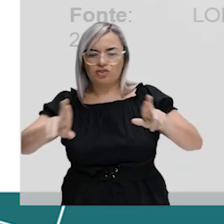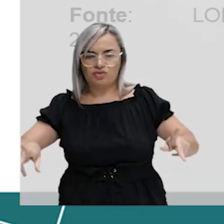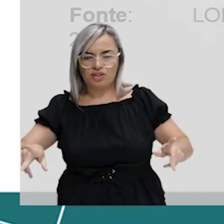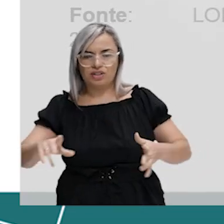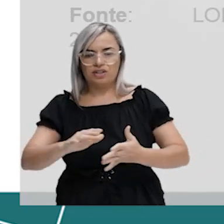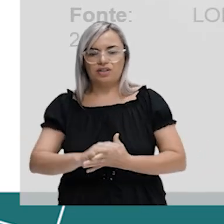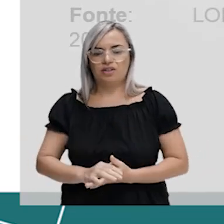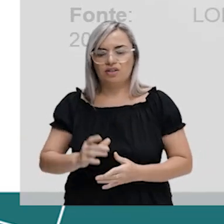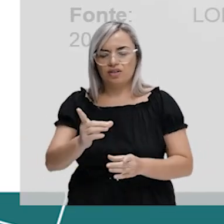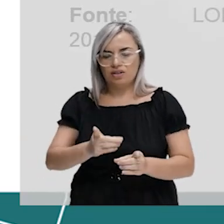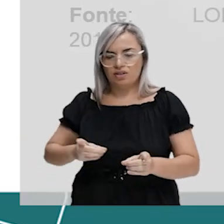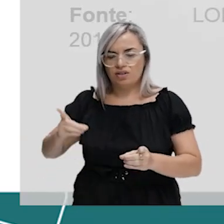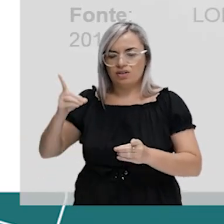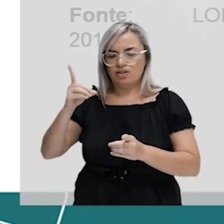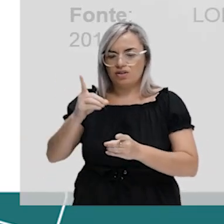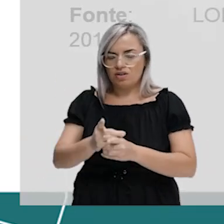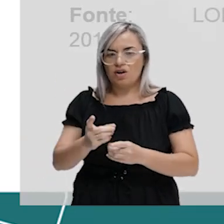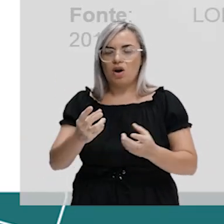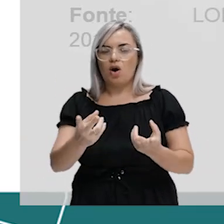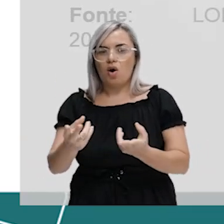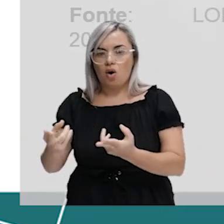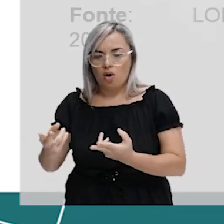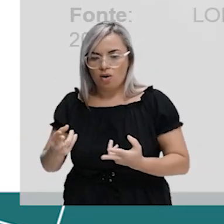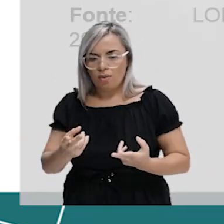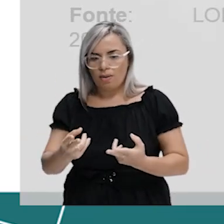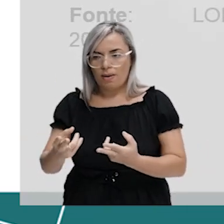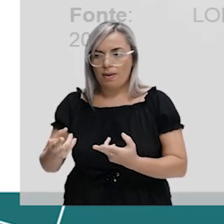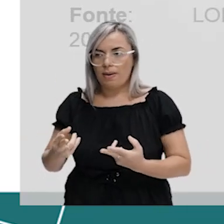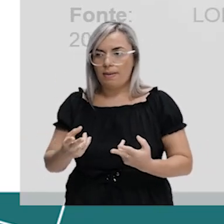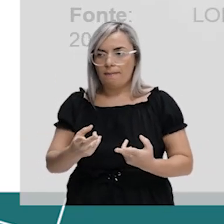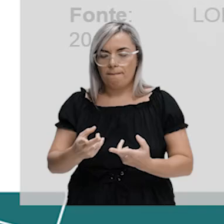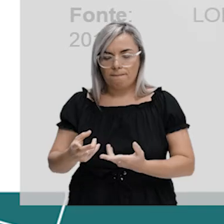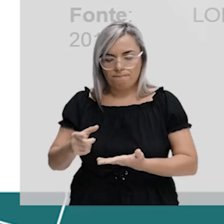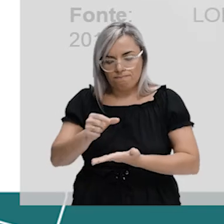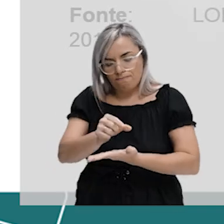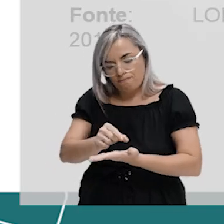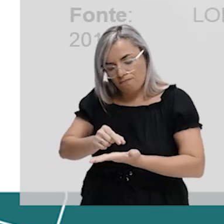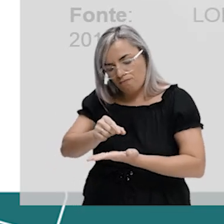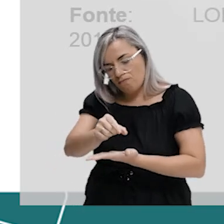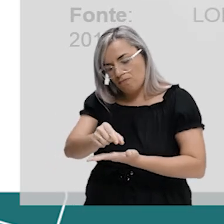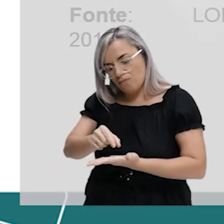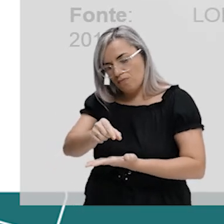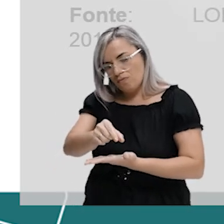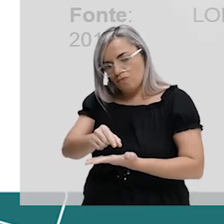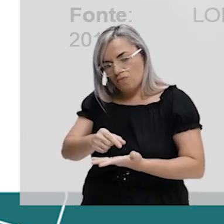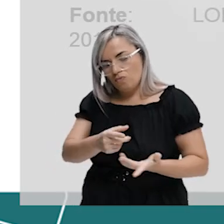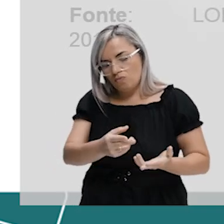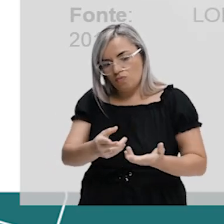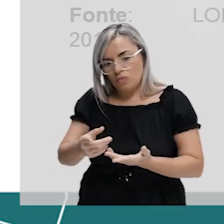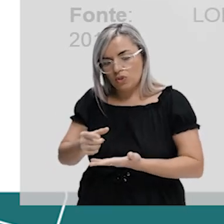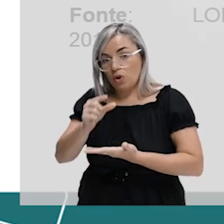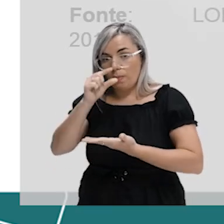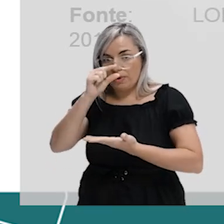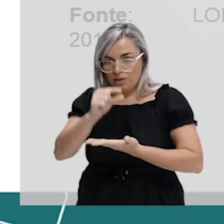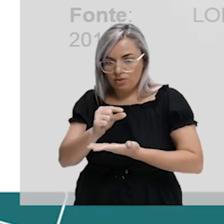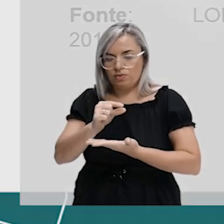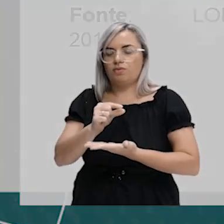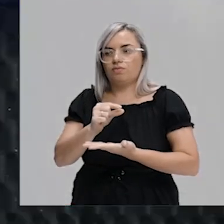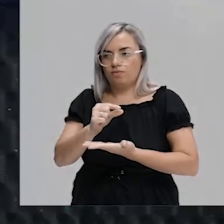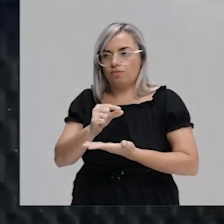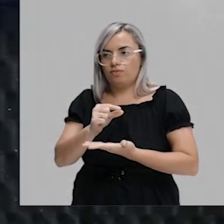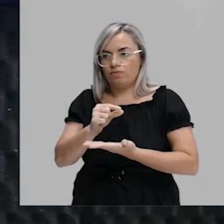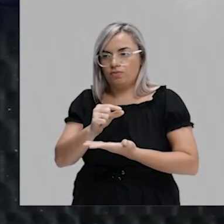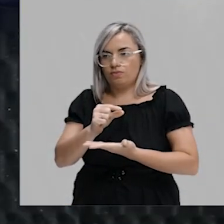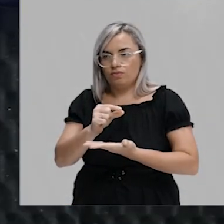encontrar fragmentos do mesmo tamanho, tá? Os fragmentos que eu encontro nessa barra aqui são menores do que